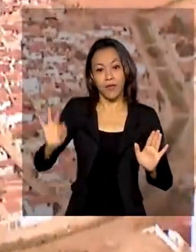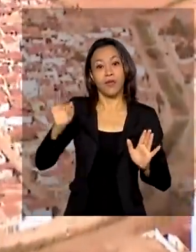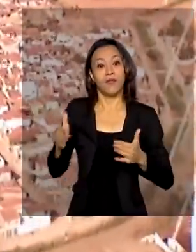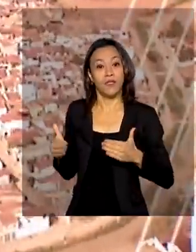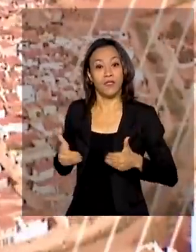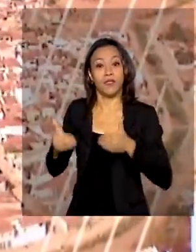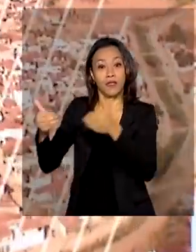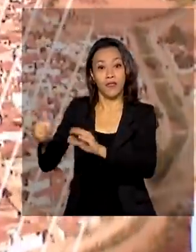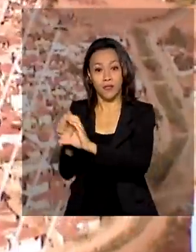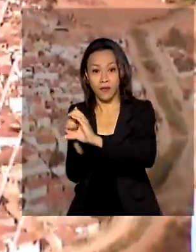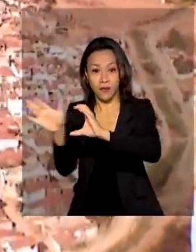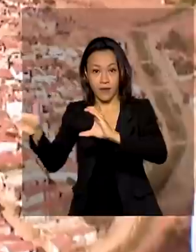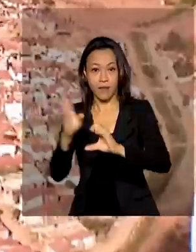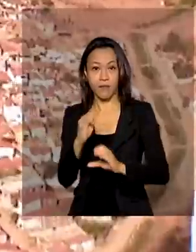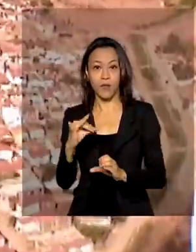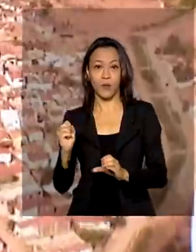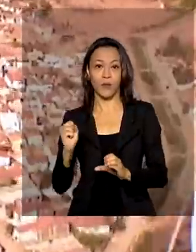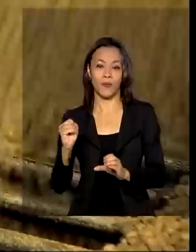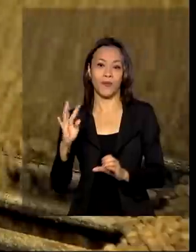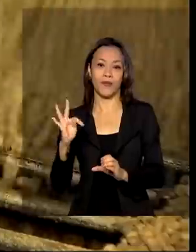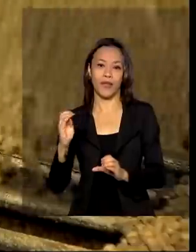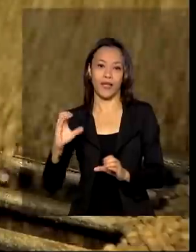Ciência Tecnologia inovações